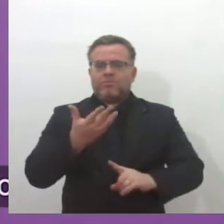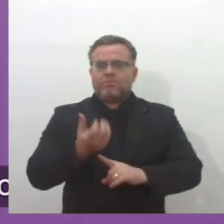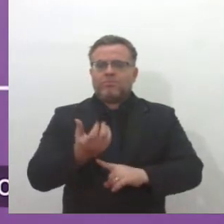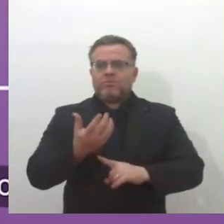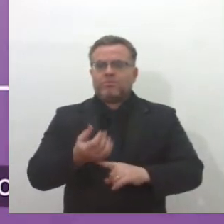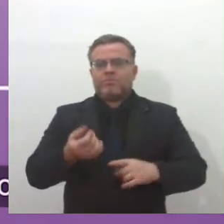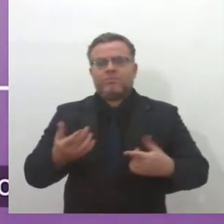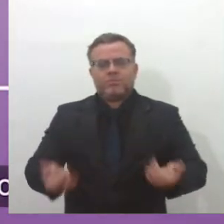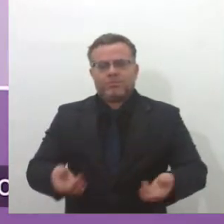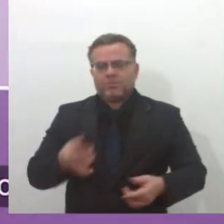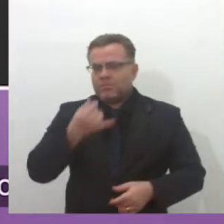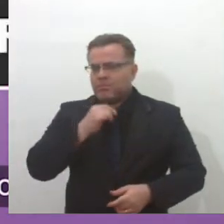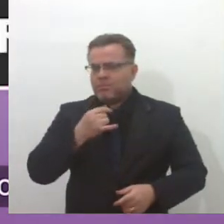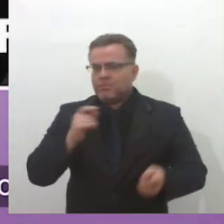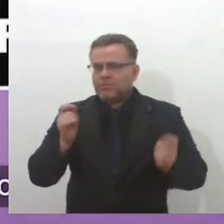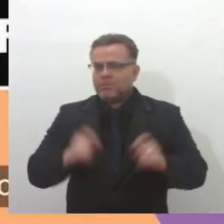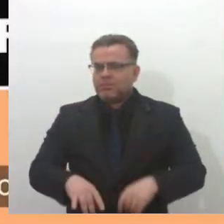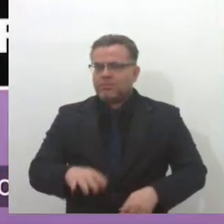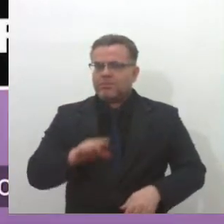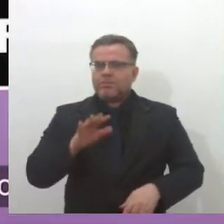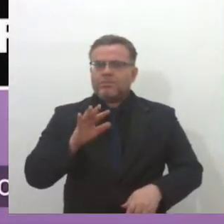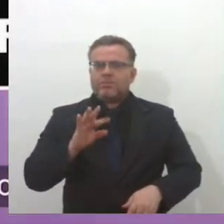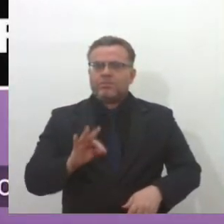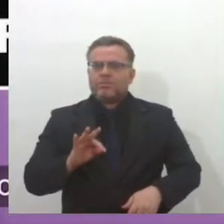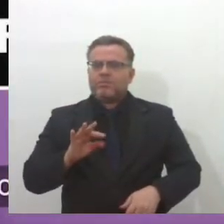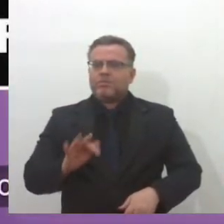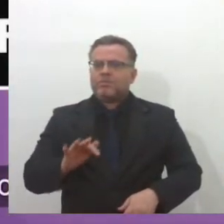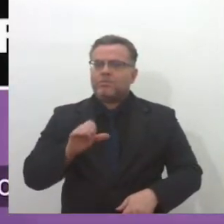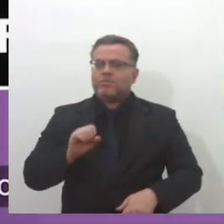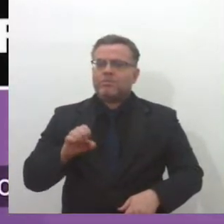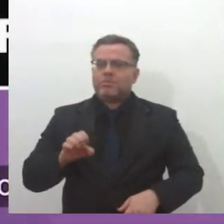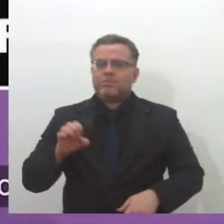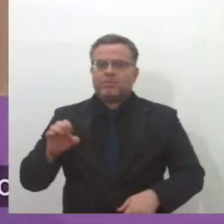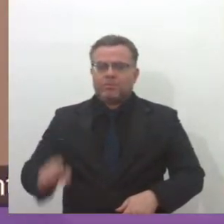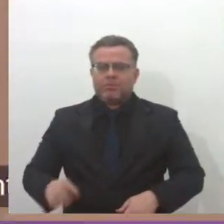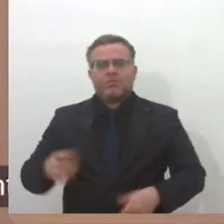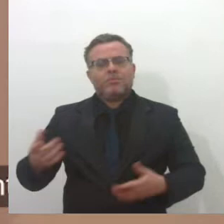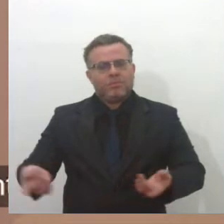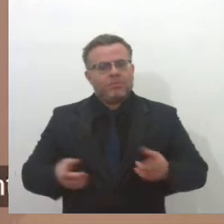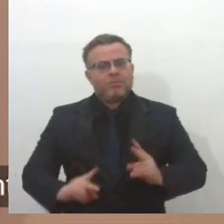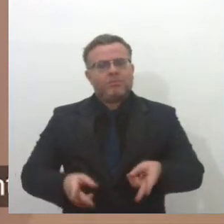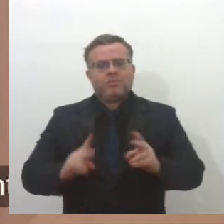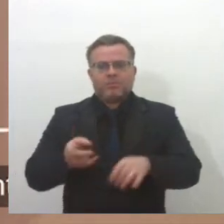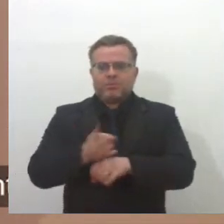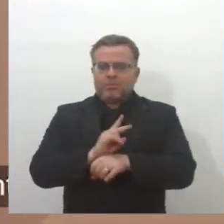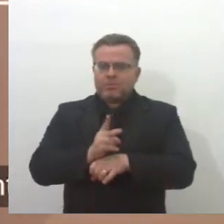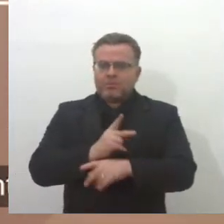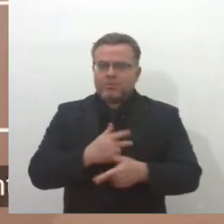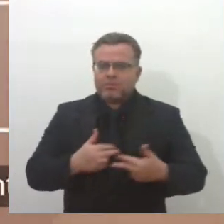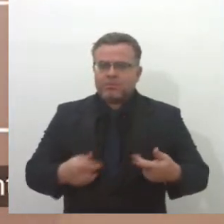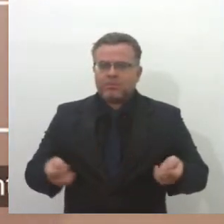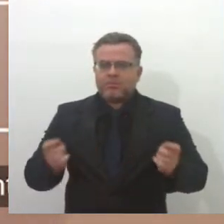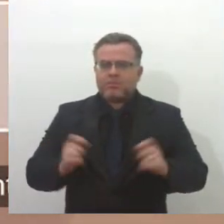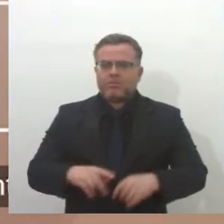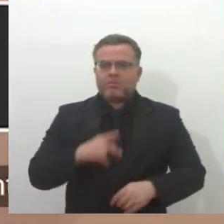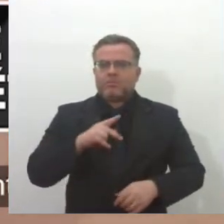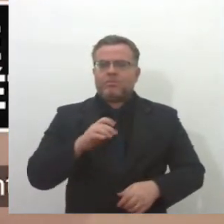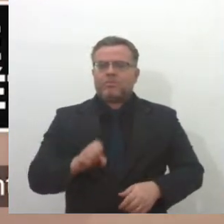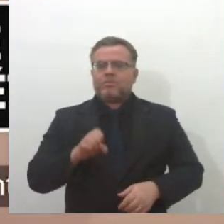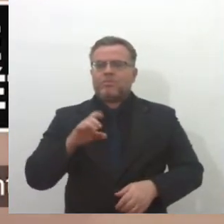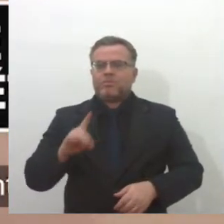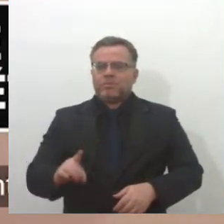ANEEL em suas atividades de fiscalização e regulação econômica. Aquela que promove fundos de pesquisas